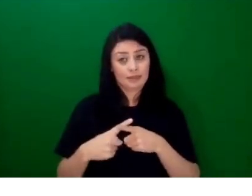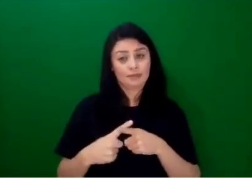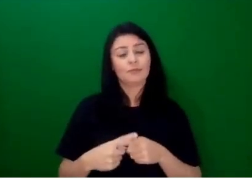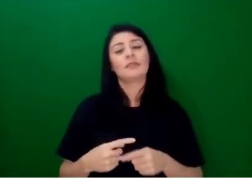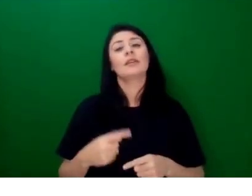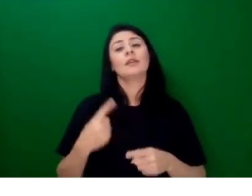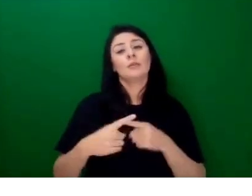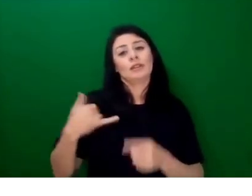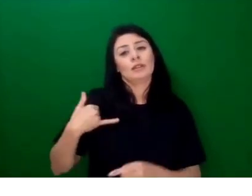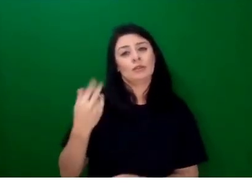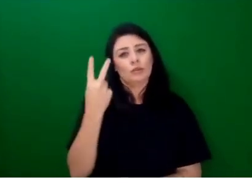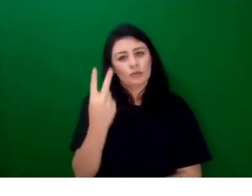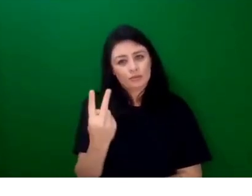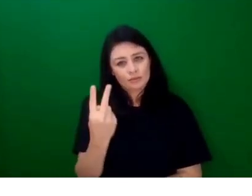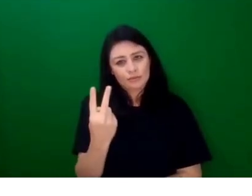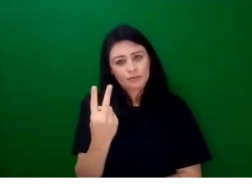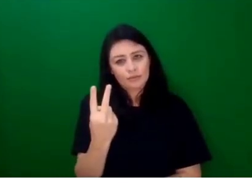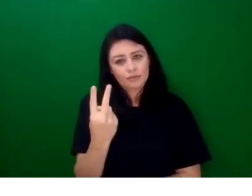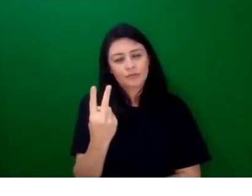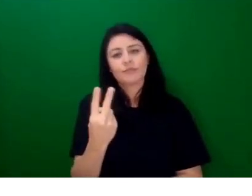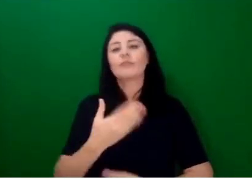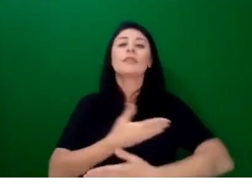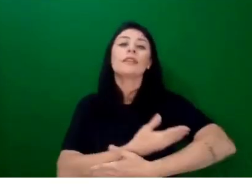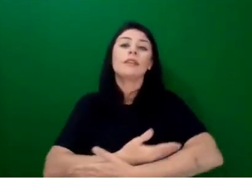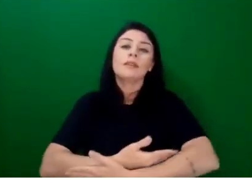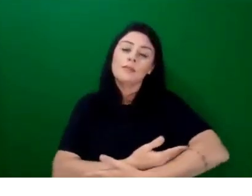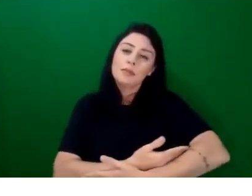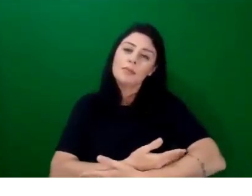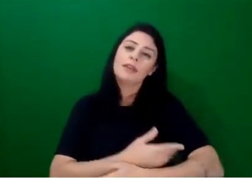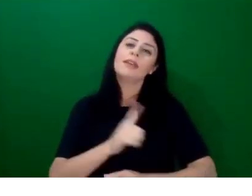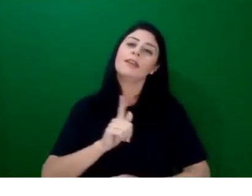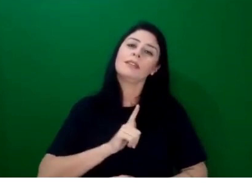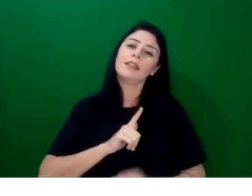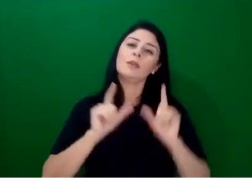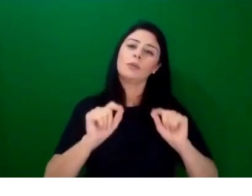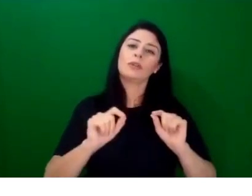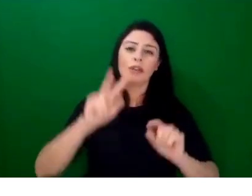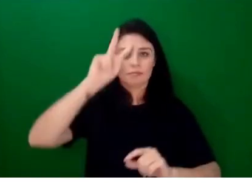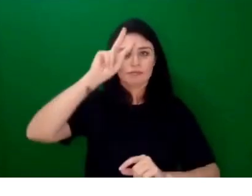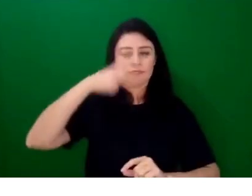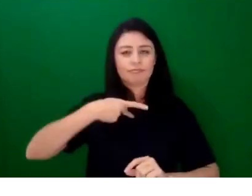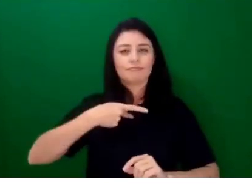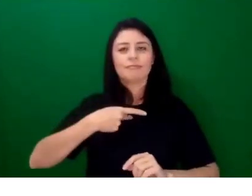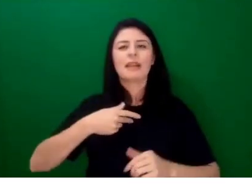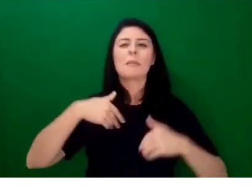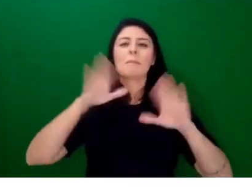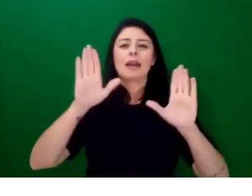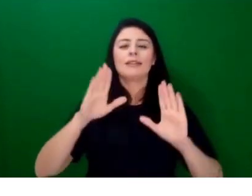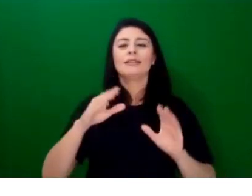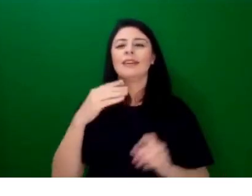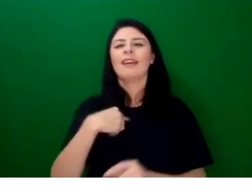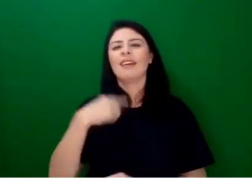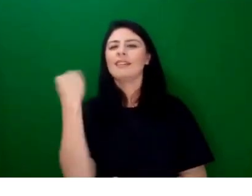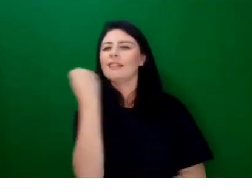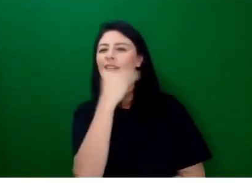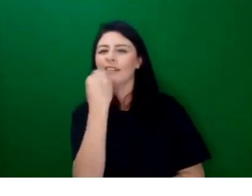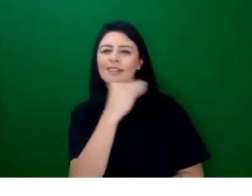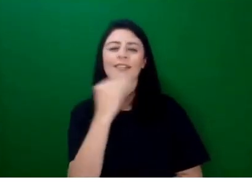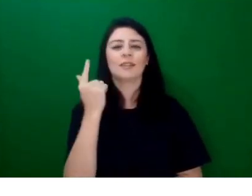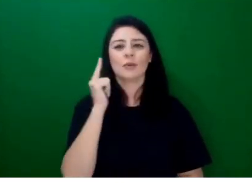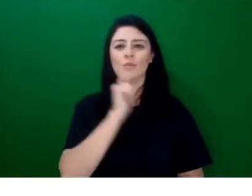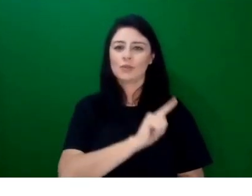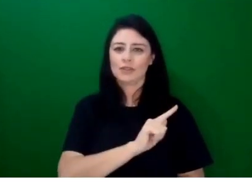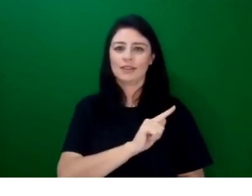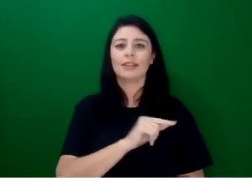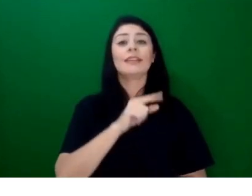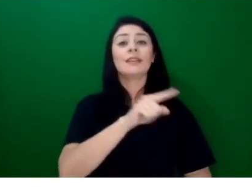quê? Porque com 2 anos, os bebês eles têm mais autonomia de barganhar. Então, eles